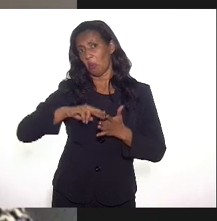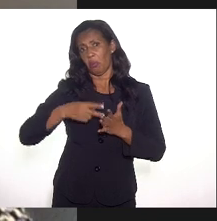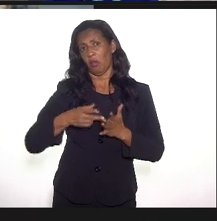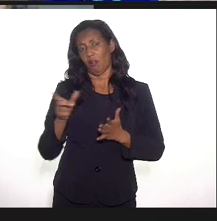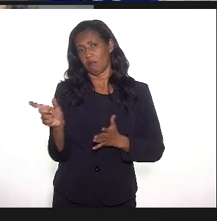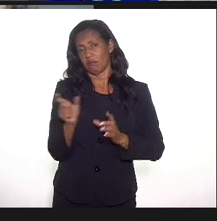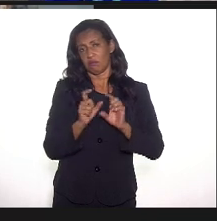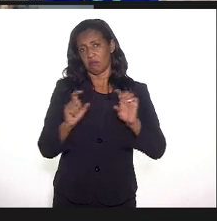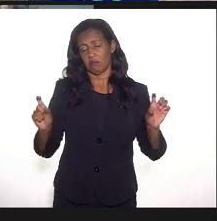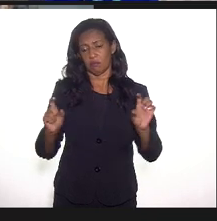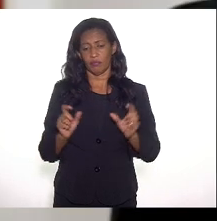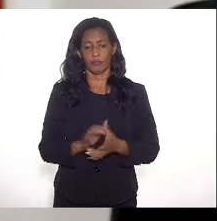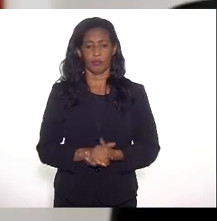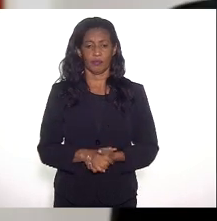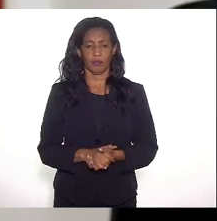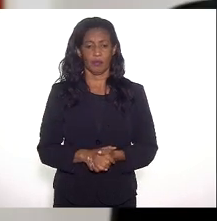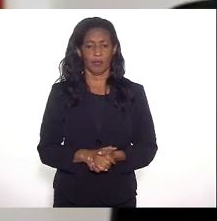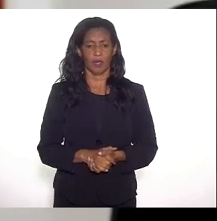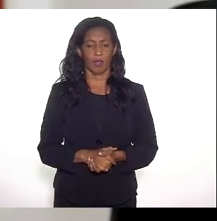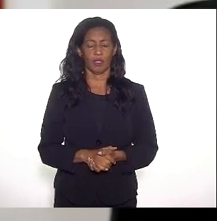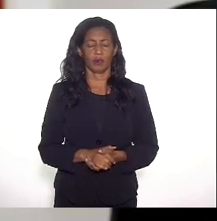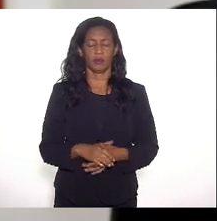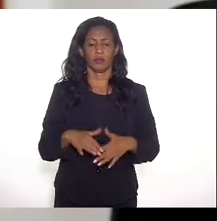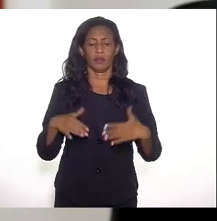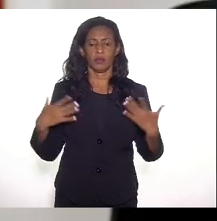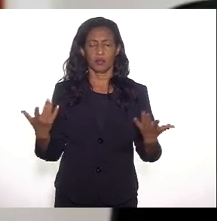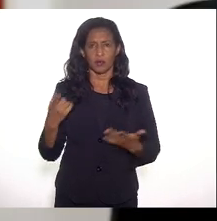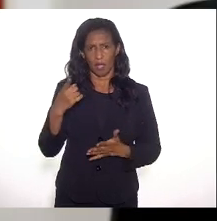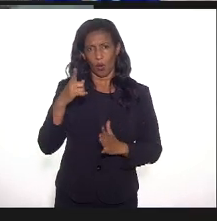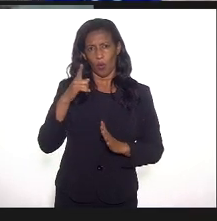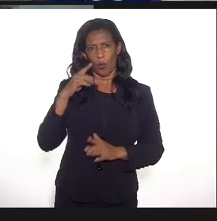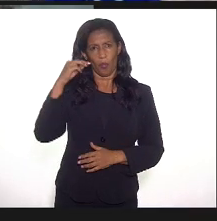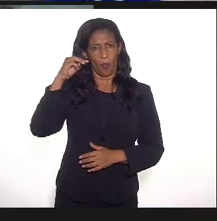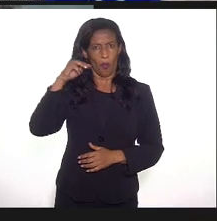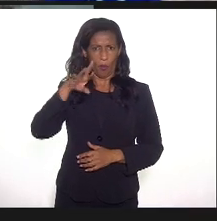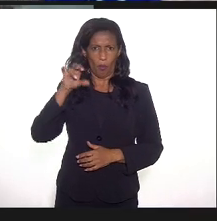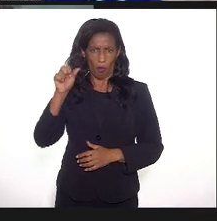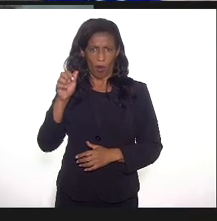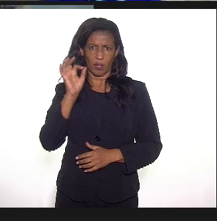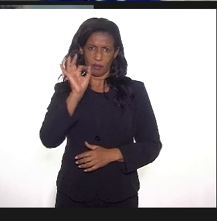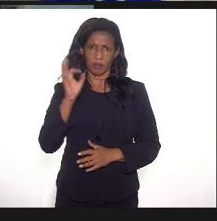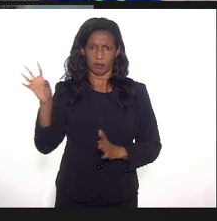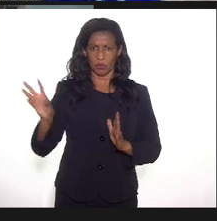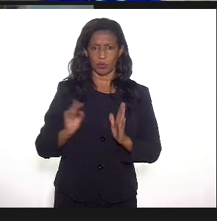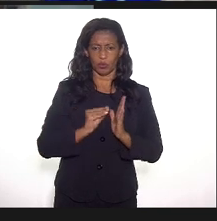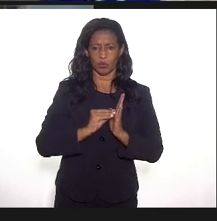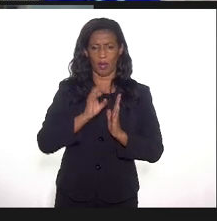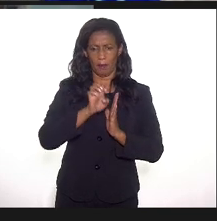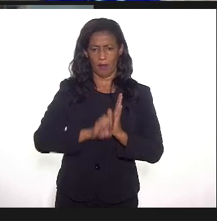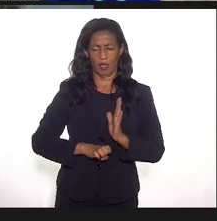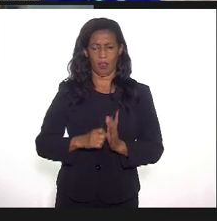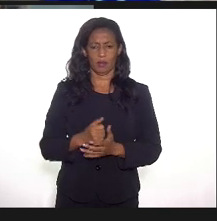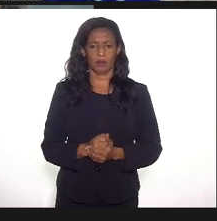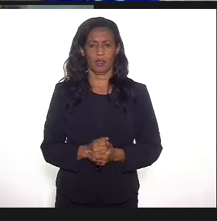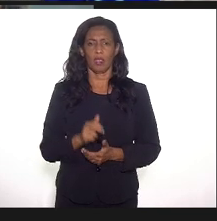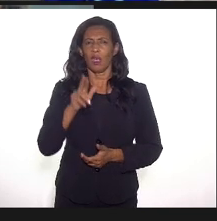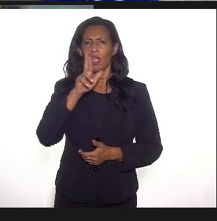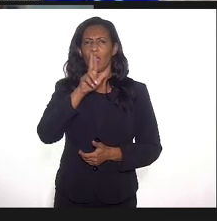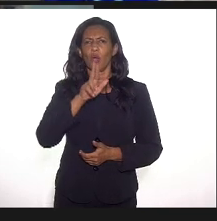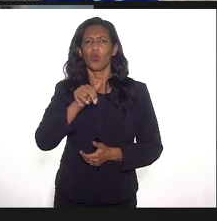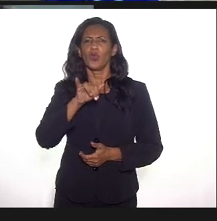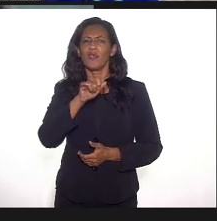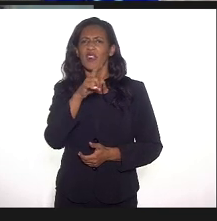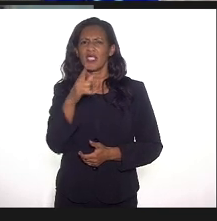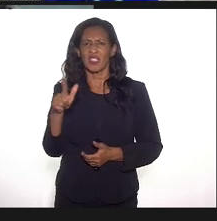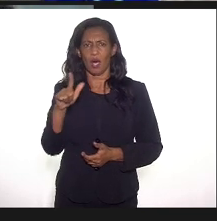resolução. Então, Mônica, fica valendo a sua emenda e depois acerta o texto com a tia. É universal